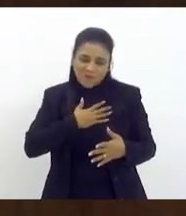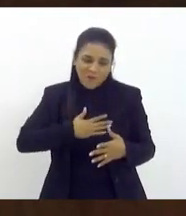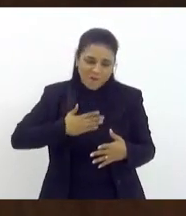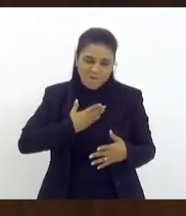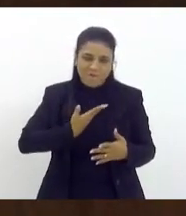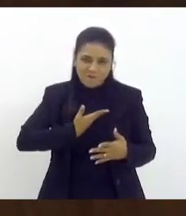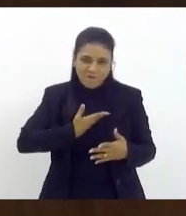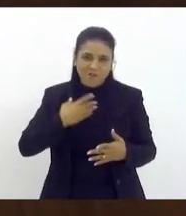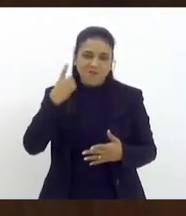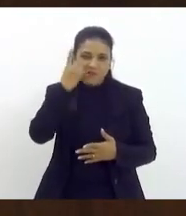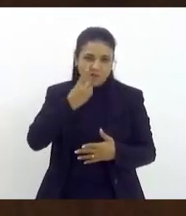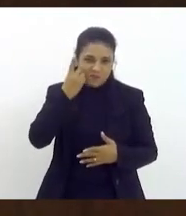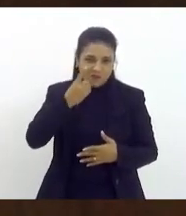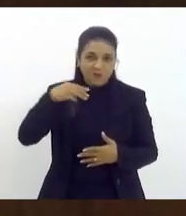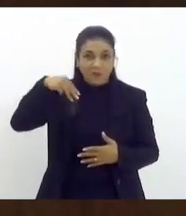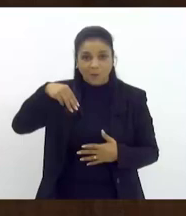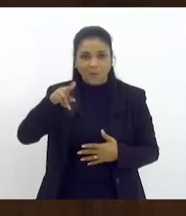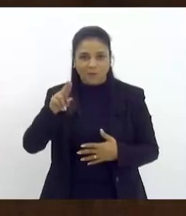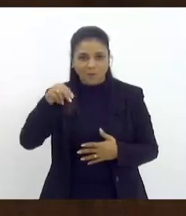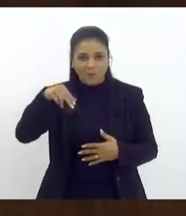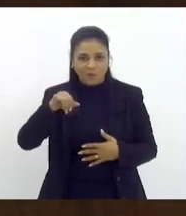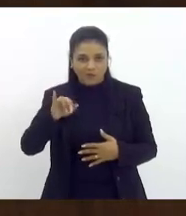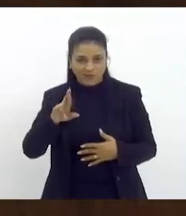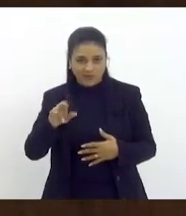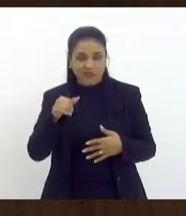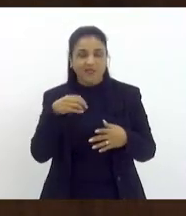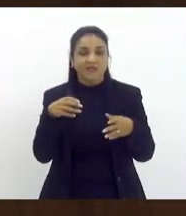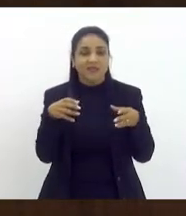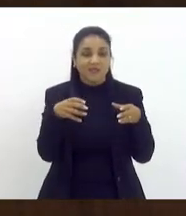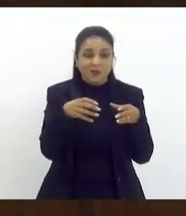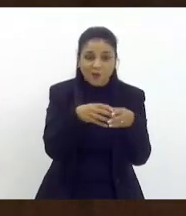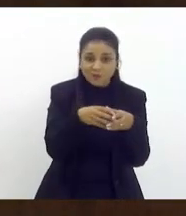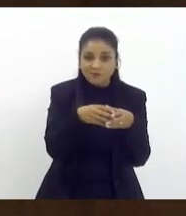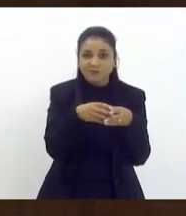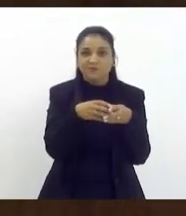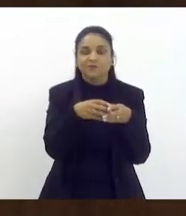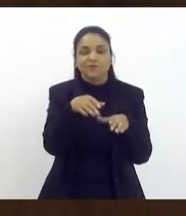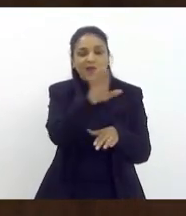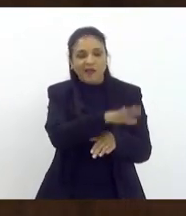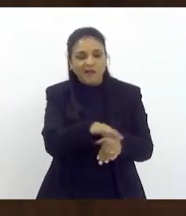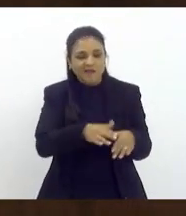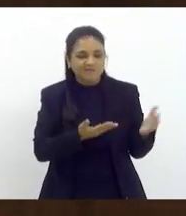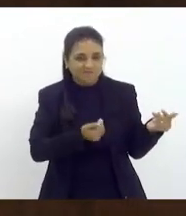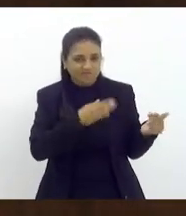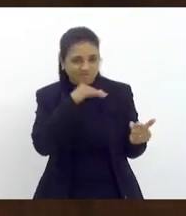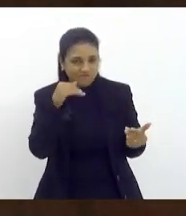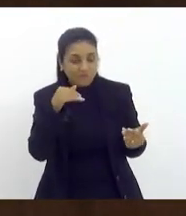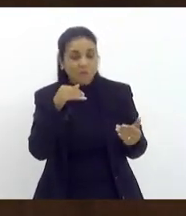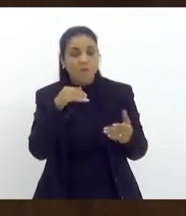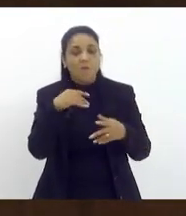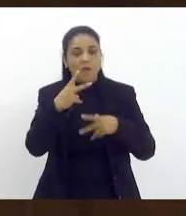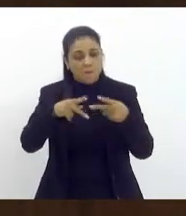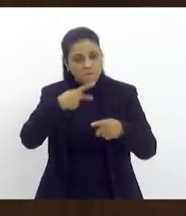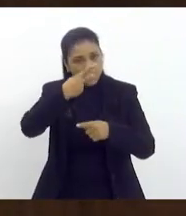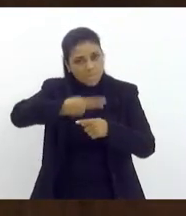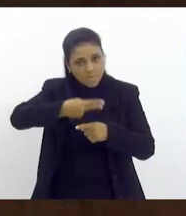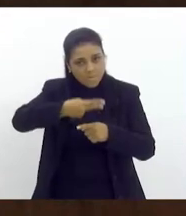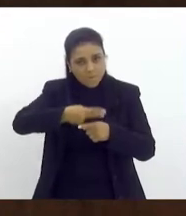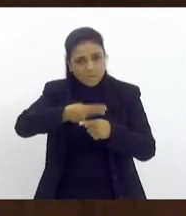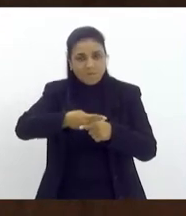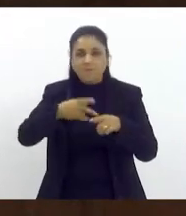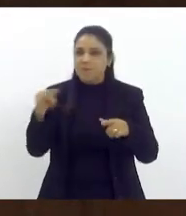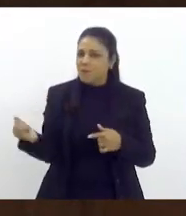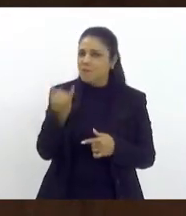está retomando por dentro da comissão da criança então são primos importantes de pessoas relevantes com o nome